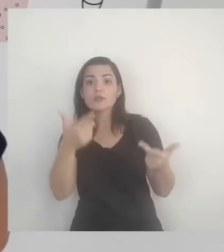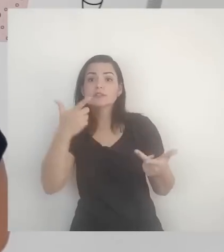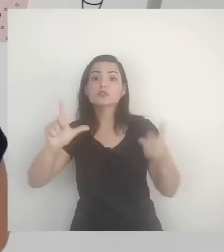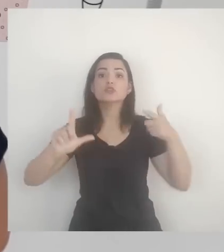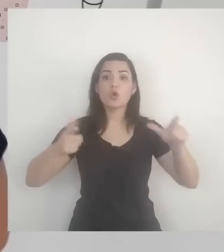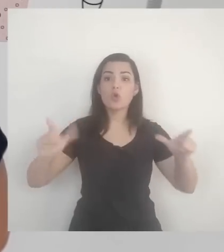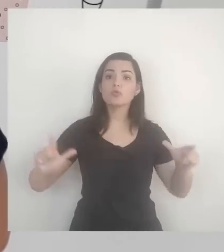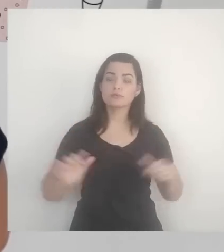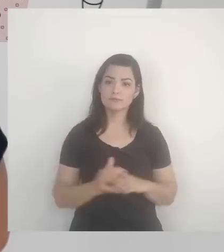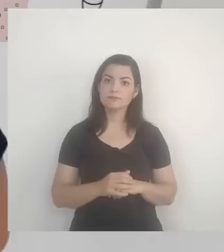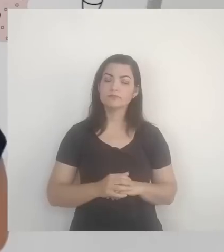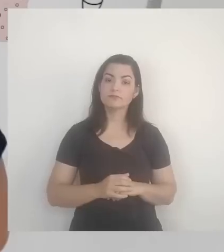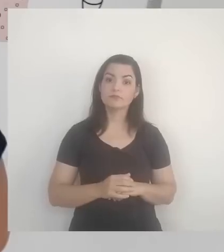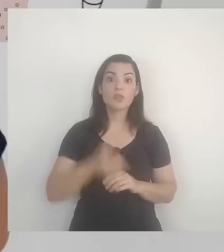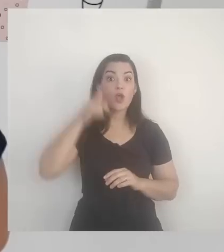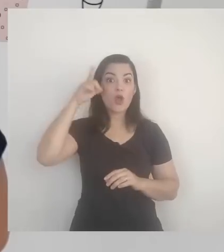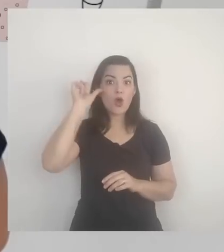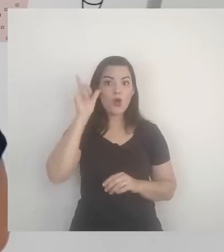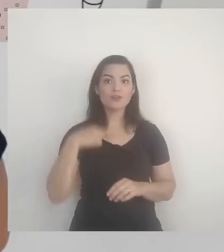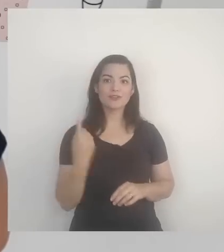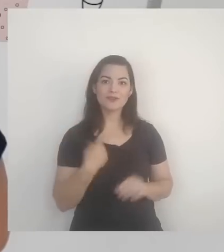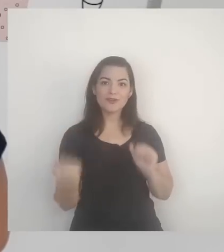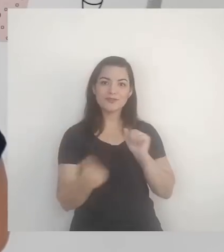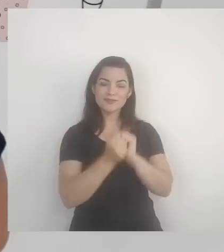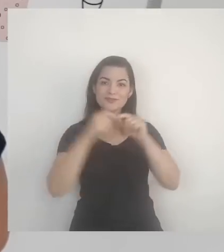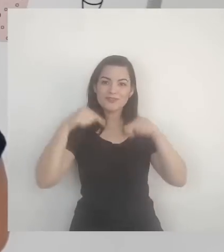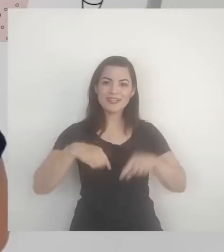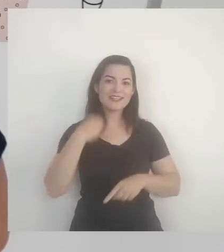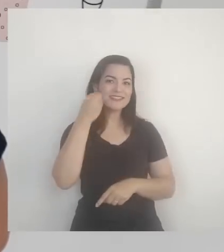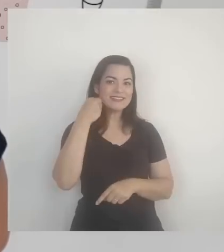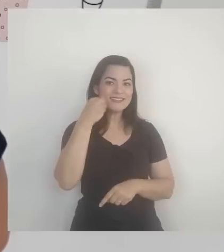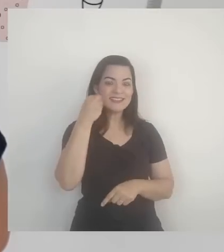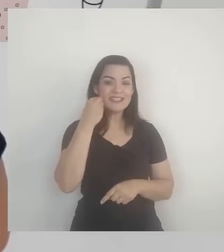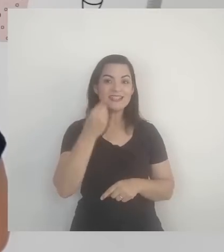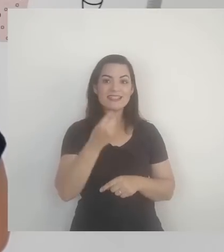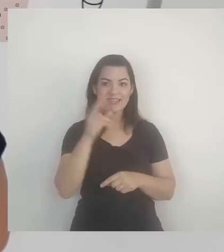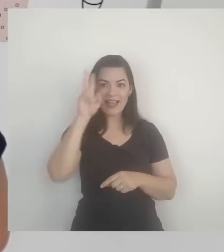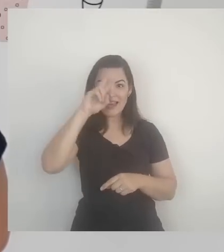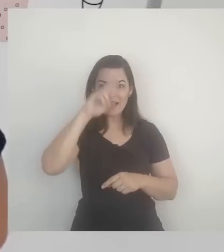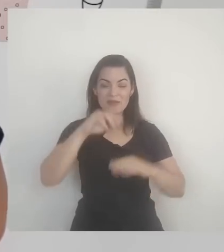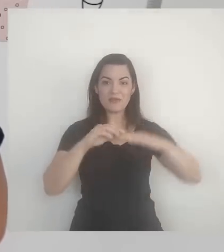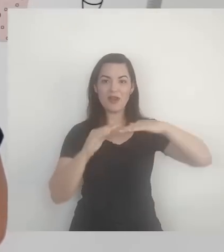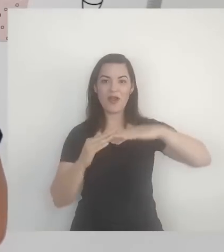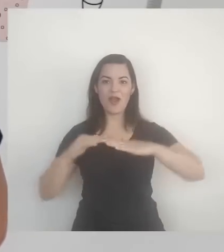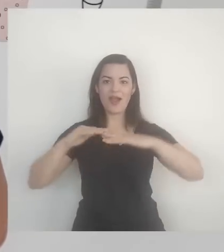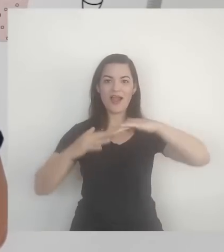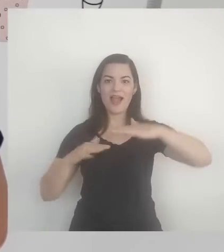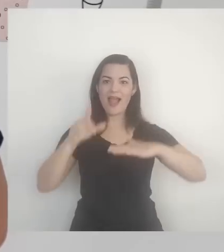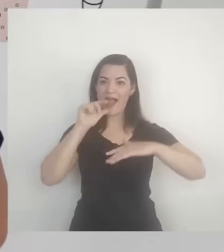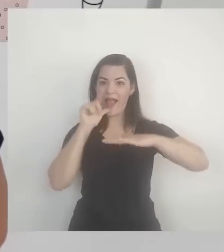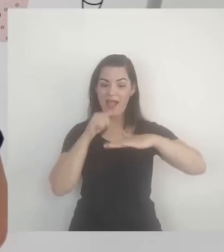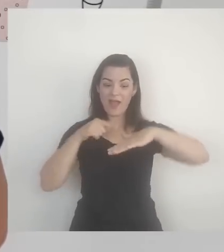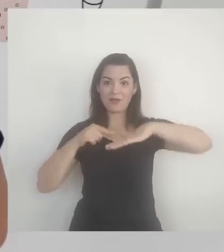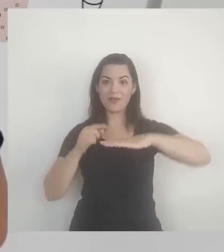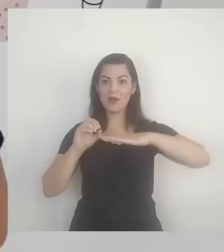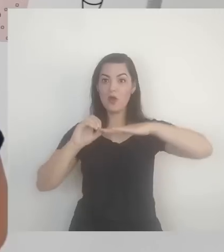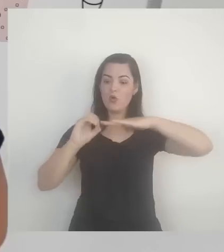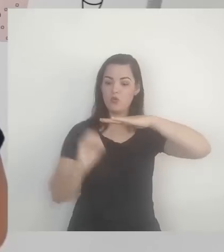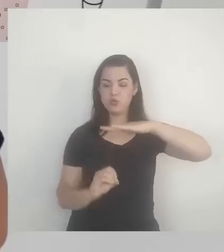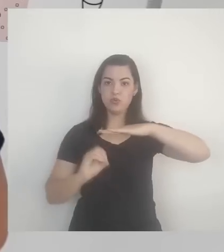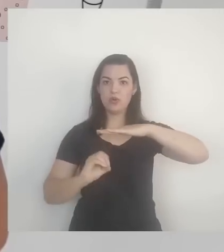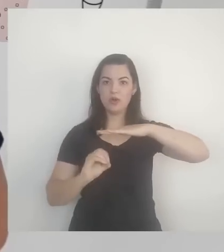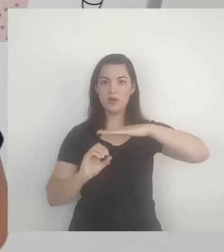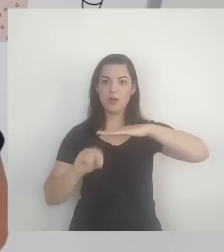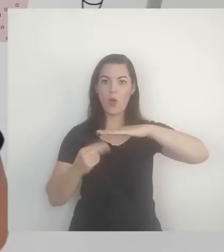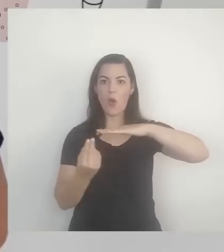coisas. Ontem nós fizemos uma experiência do afunda ou não afunda. Isso não acontece por acaso.